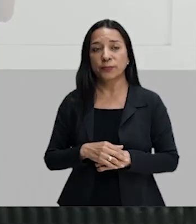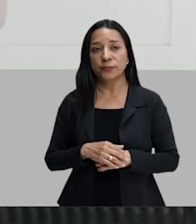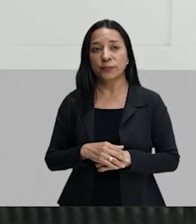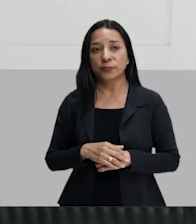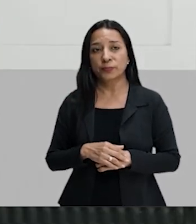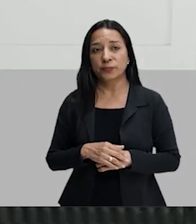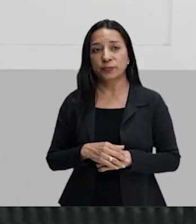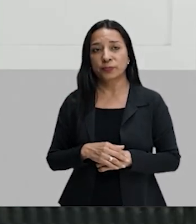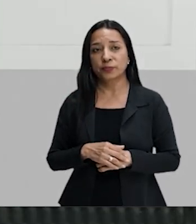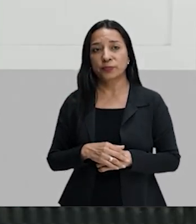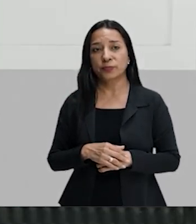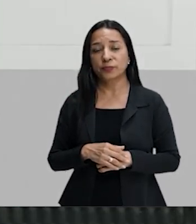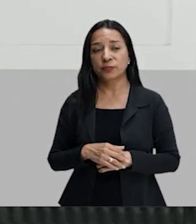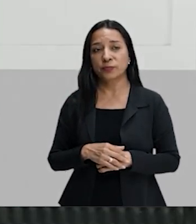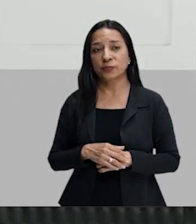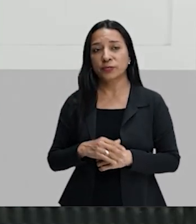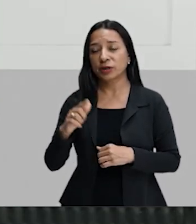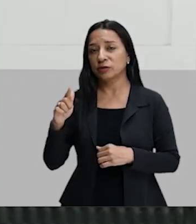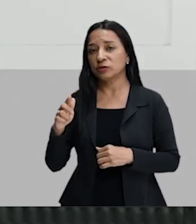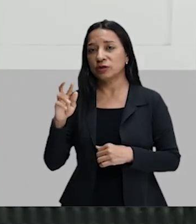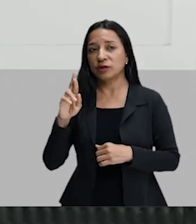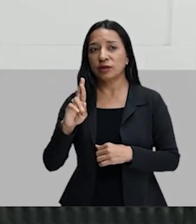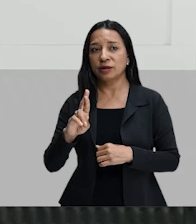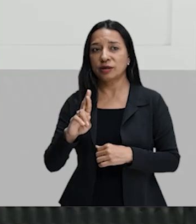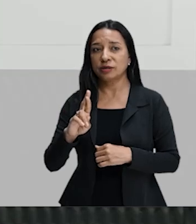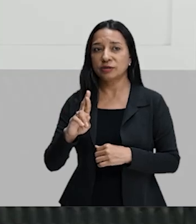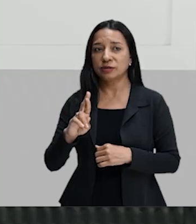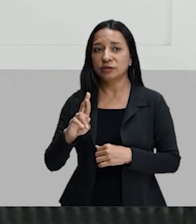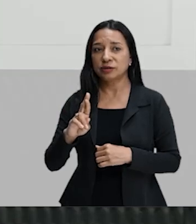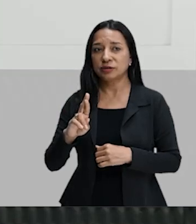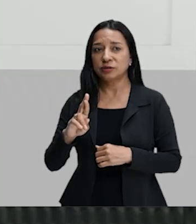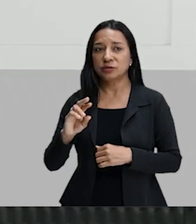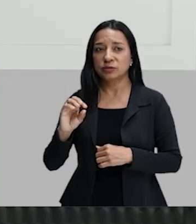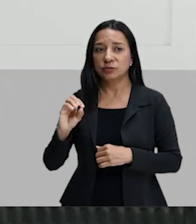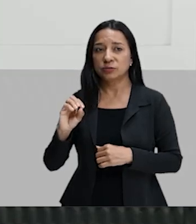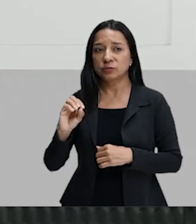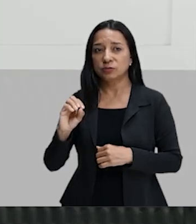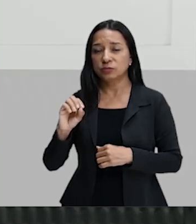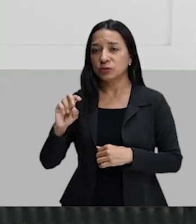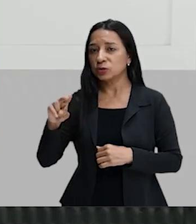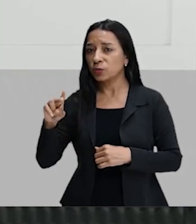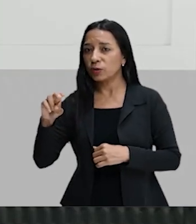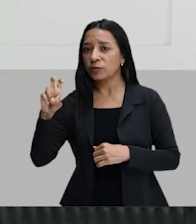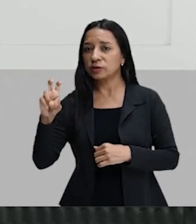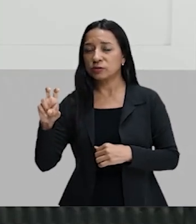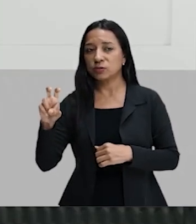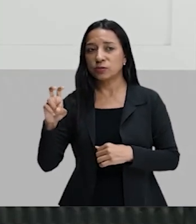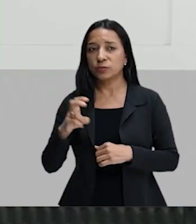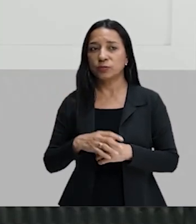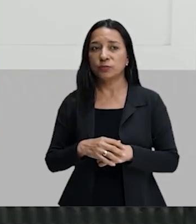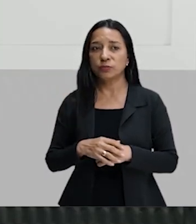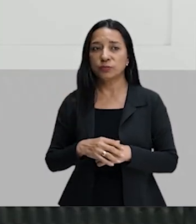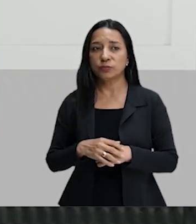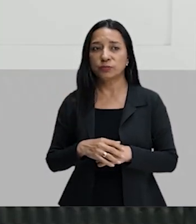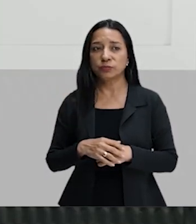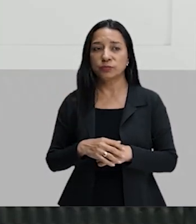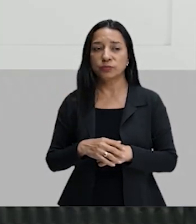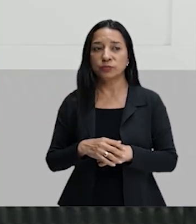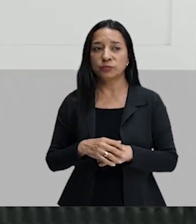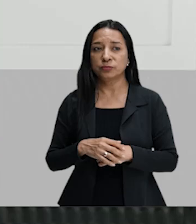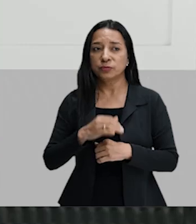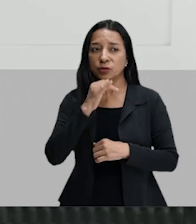5, né? Esse aqui é um polinômio do quinto grau. Tá? Já nesse exemplo aqui, o AX,